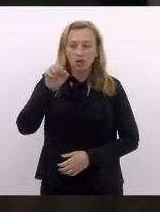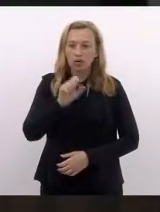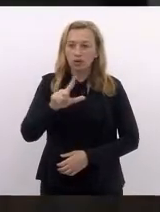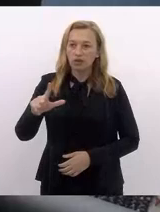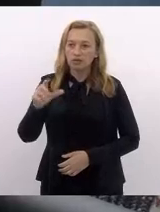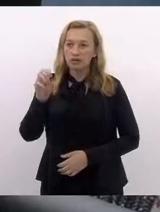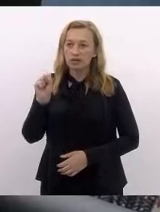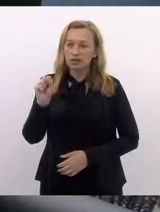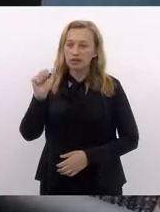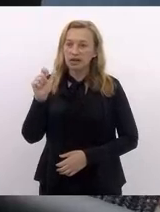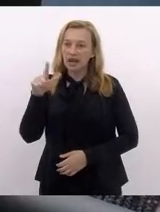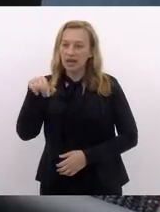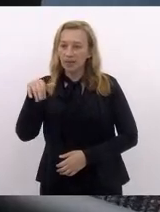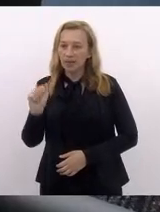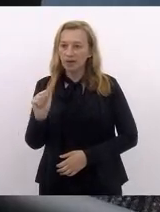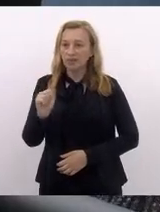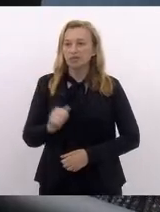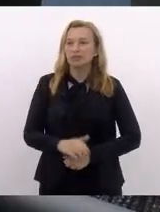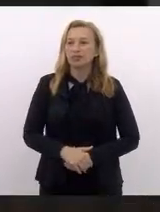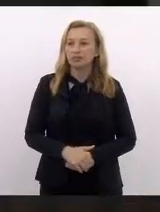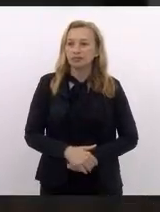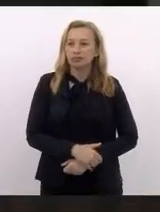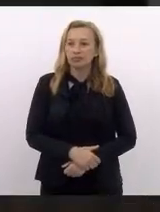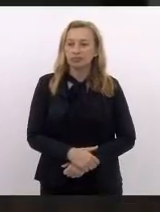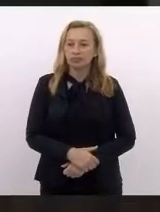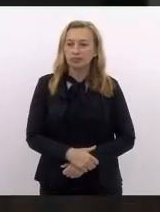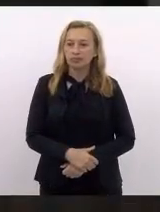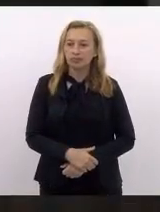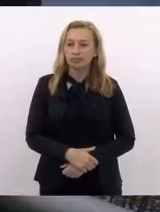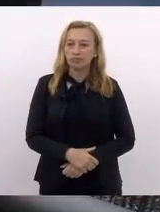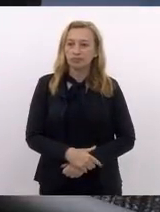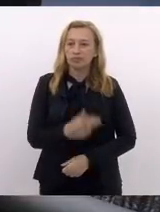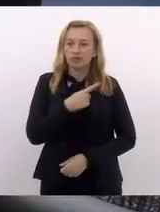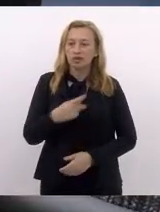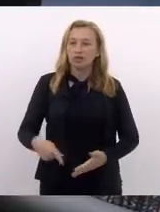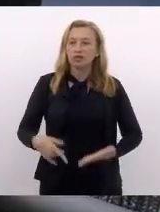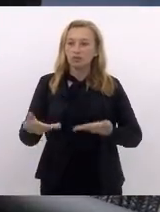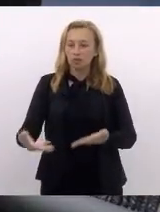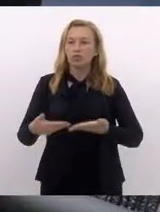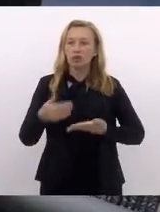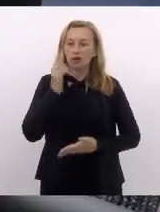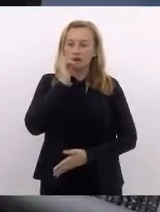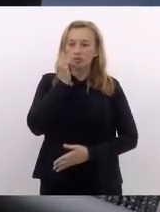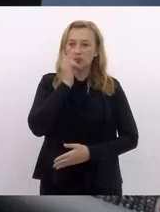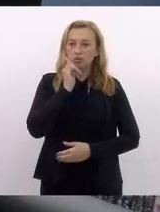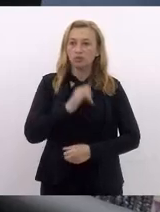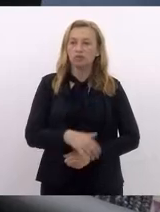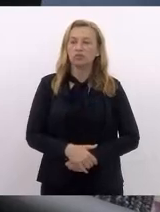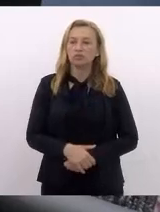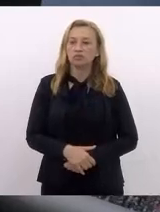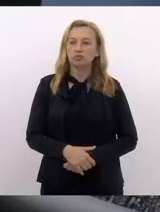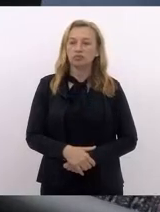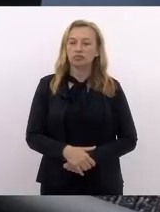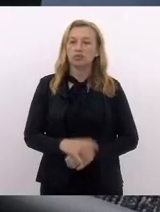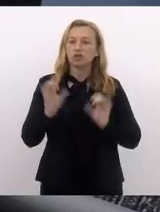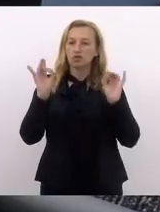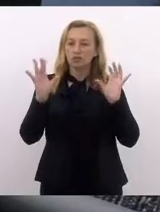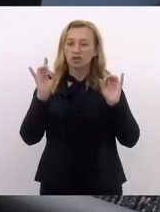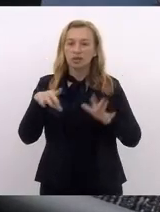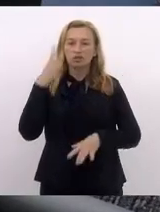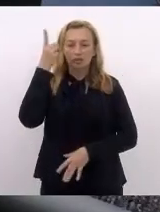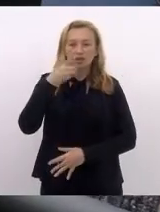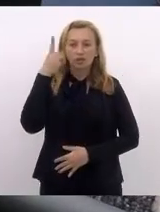Salema o resultado Coronel Salema presidência designar relator especial